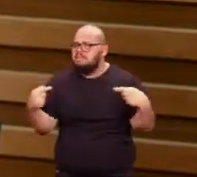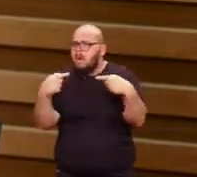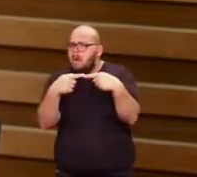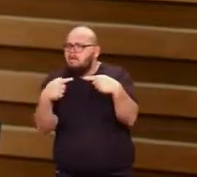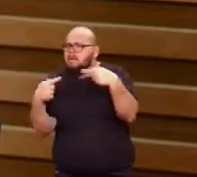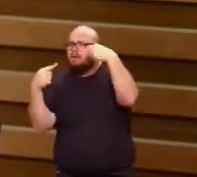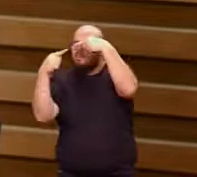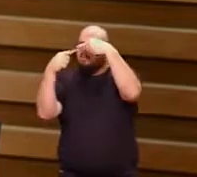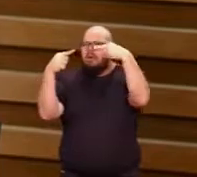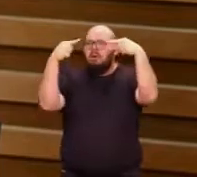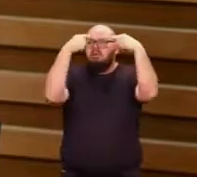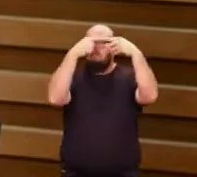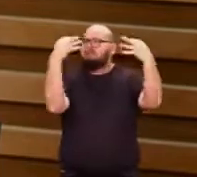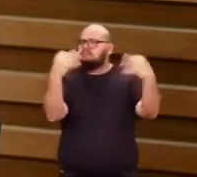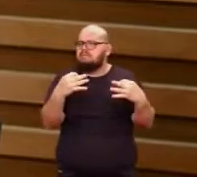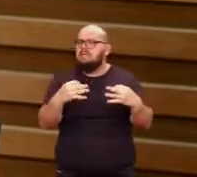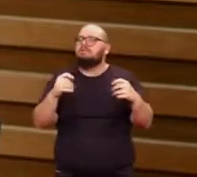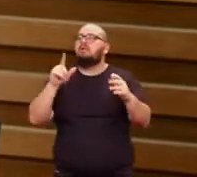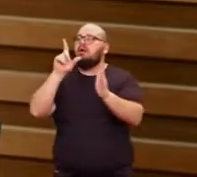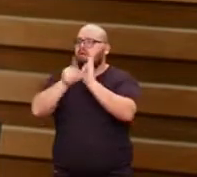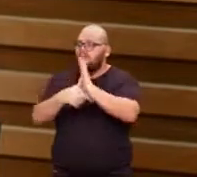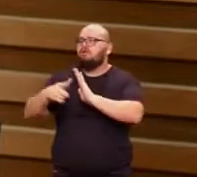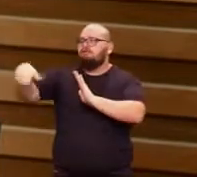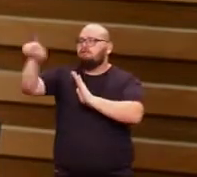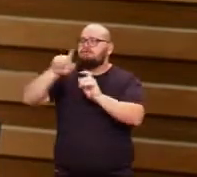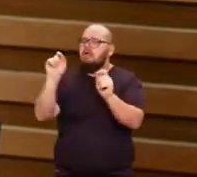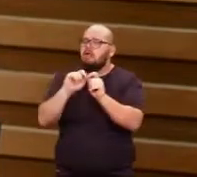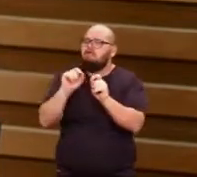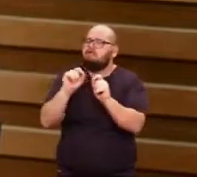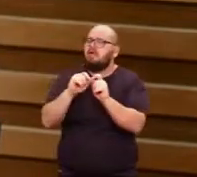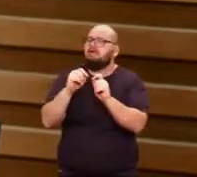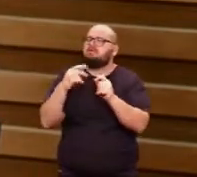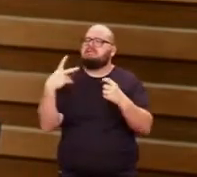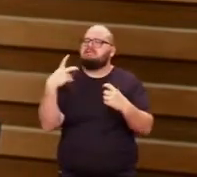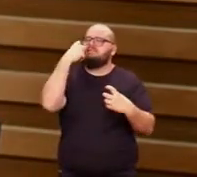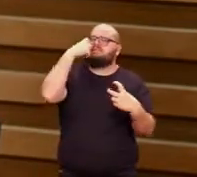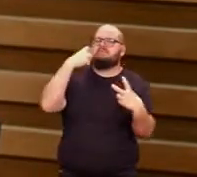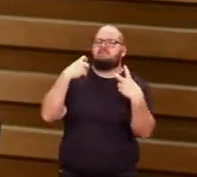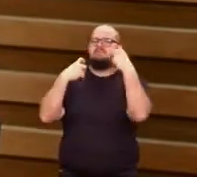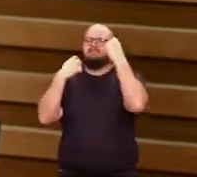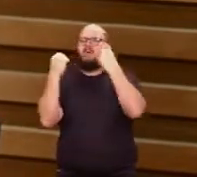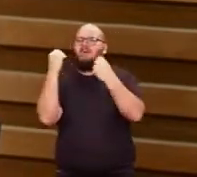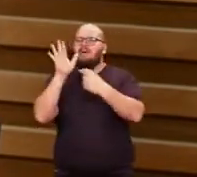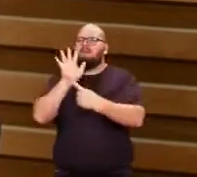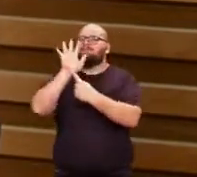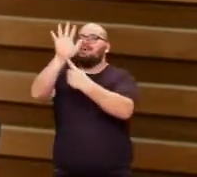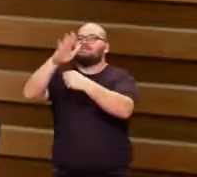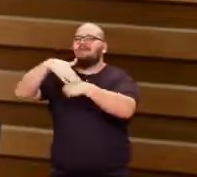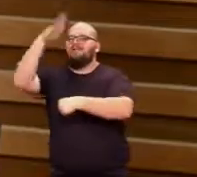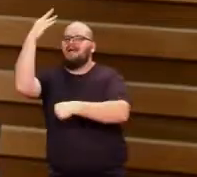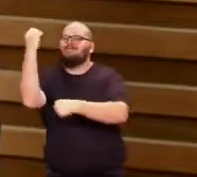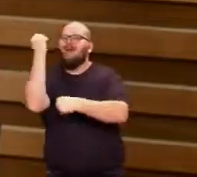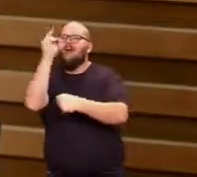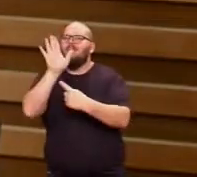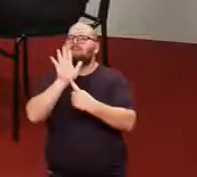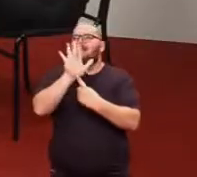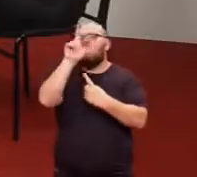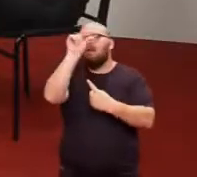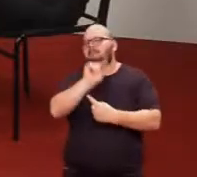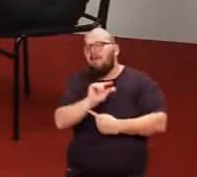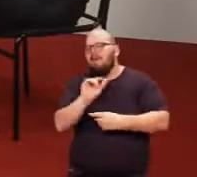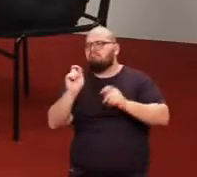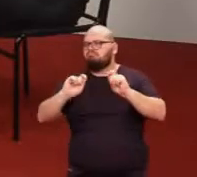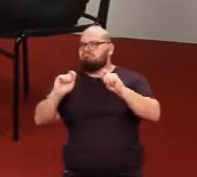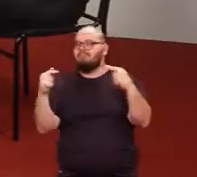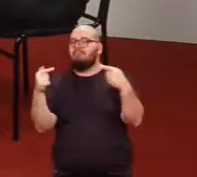um com o outro e a partir desse aspecto vocês fazem, então, a aplicação para evidenciar mais ou trazer